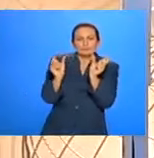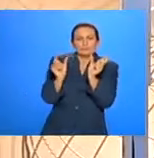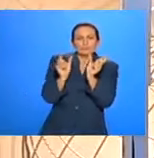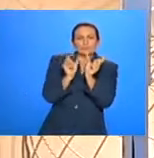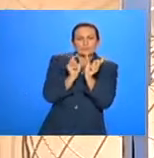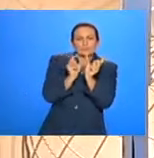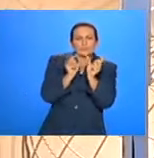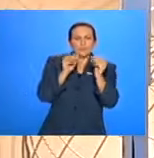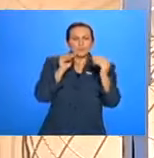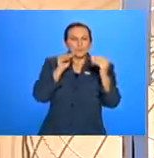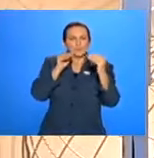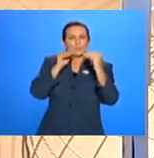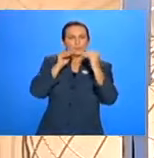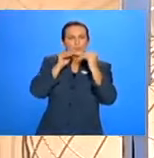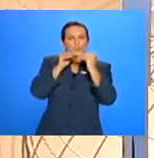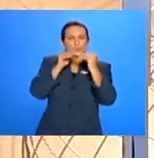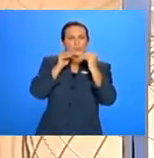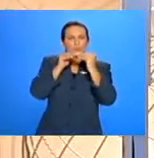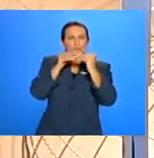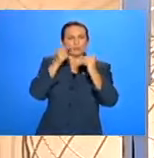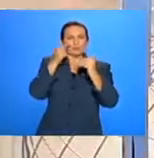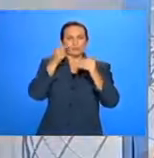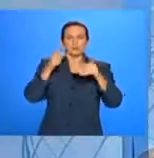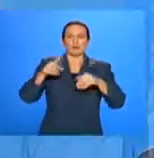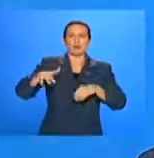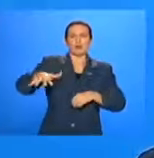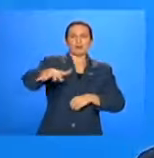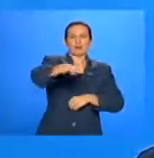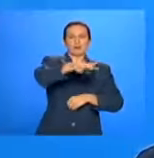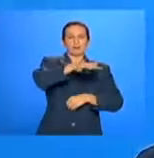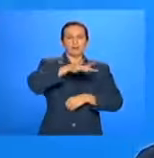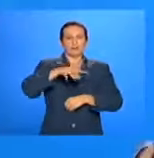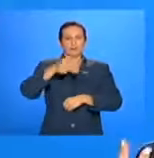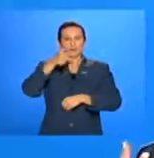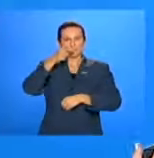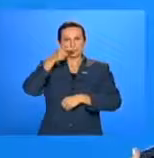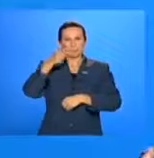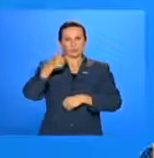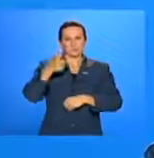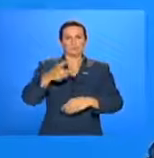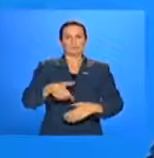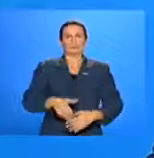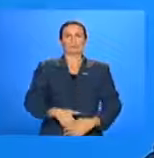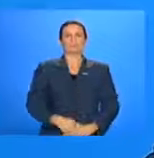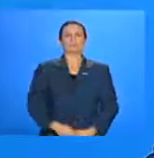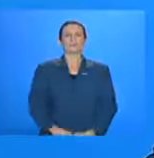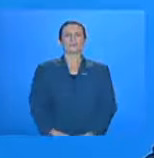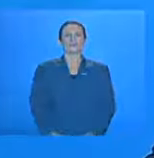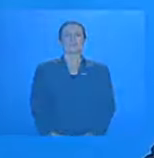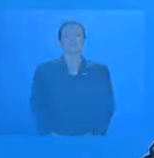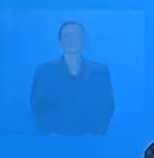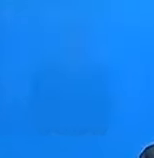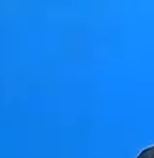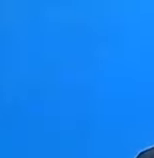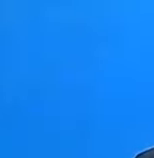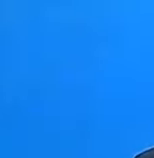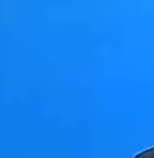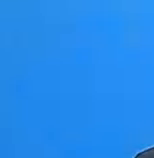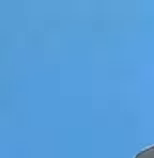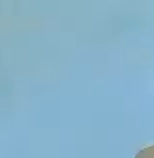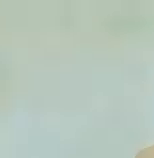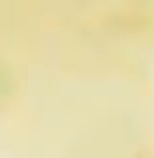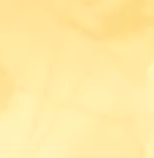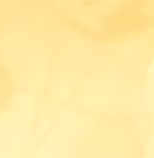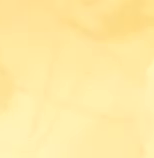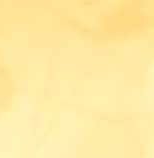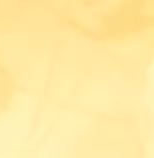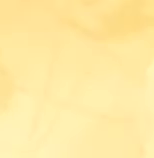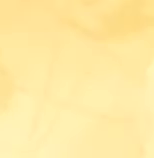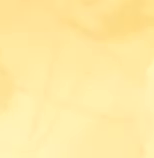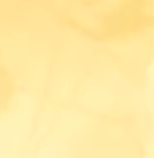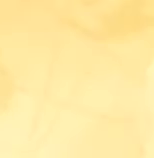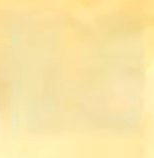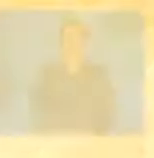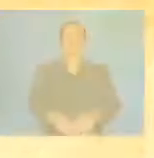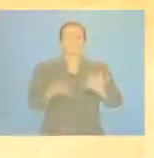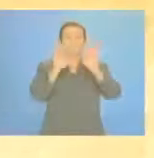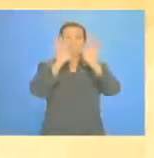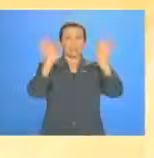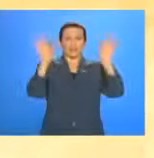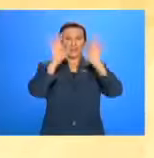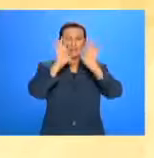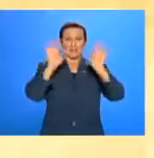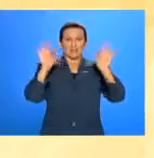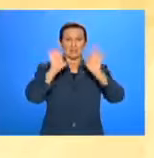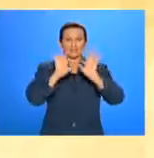feitas no espaço. Exemplo: eu querer curso. As